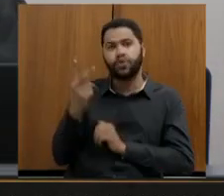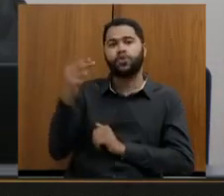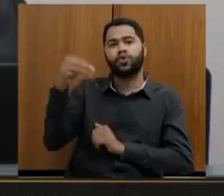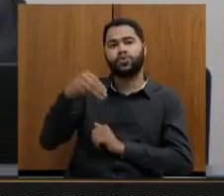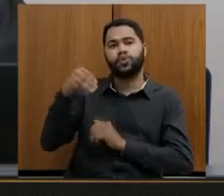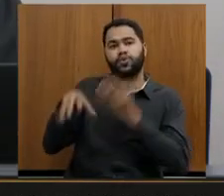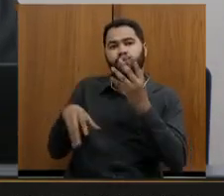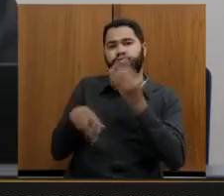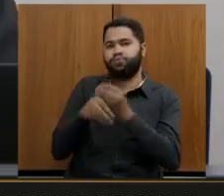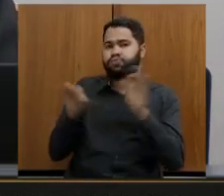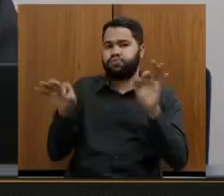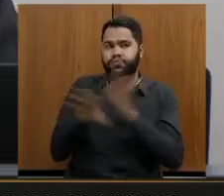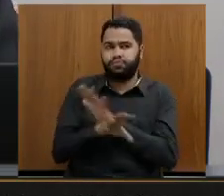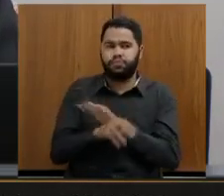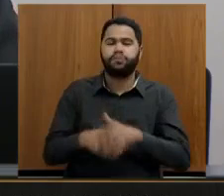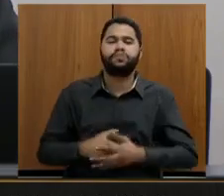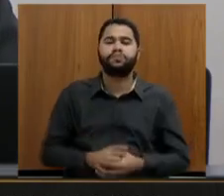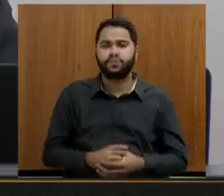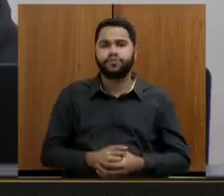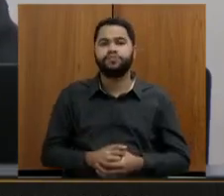as suas considerações finais